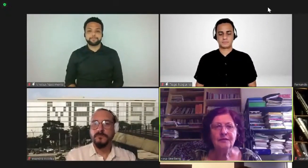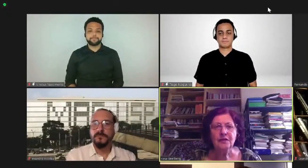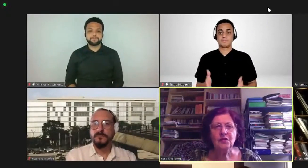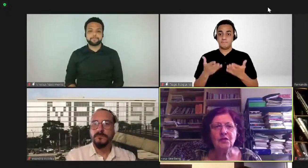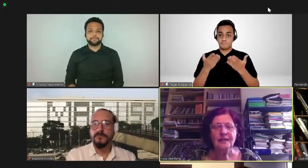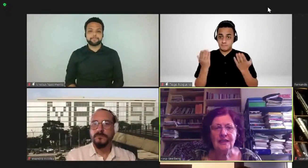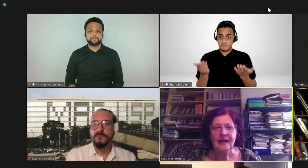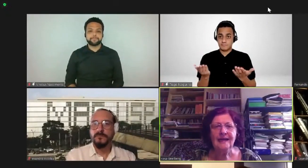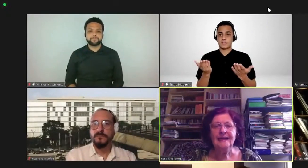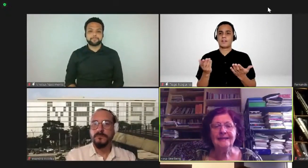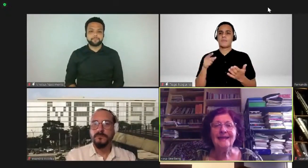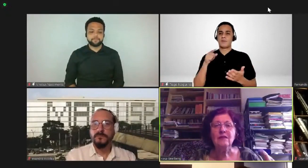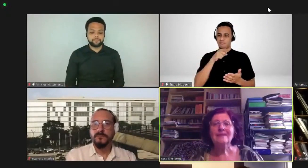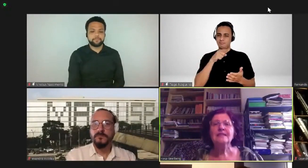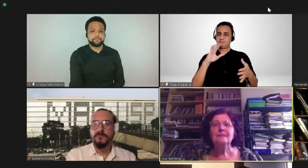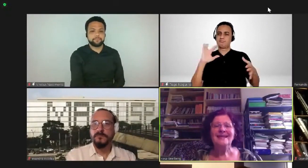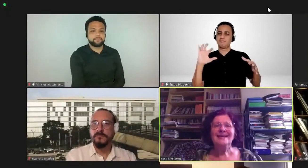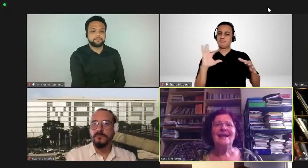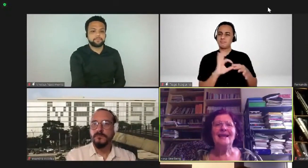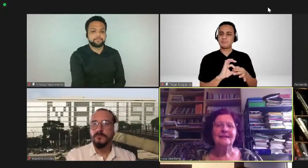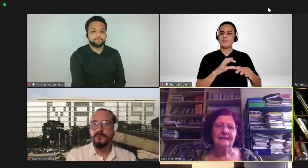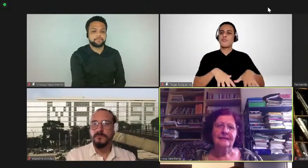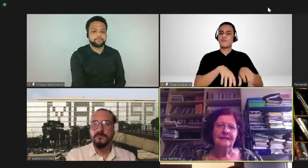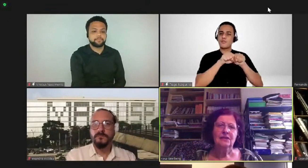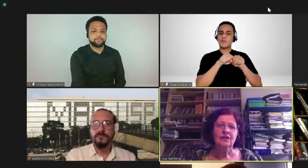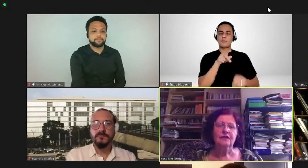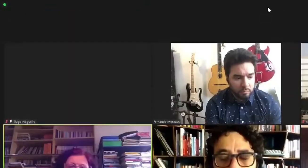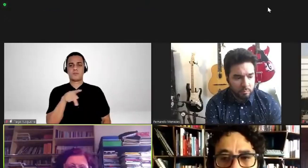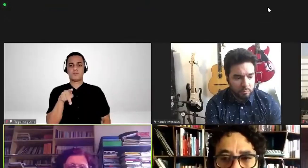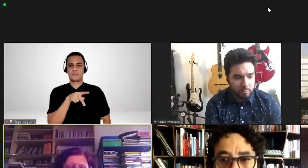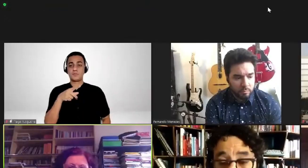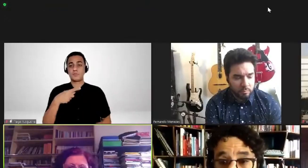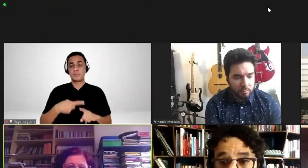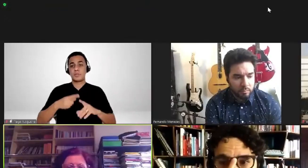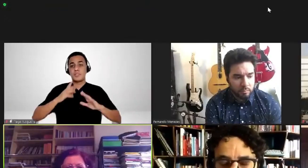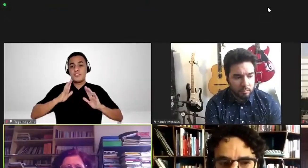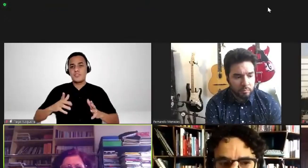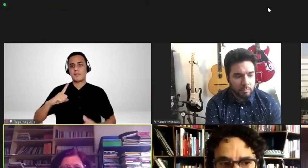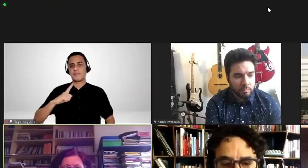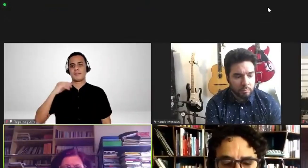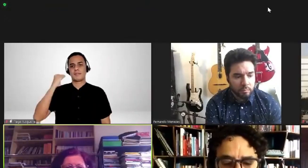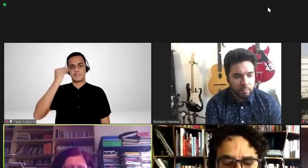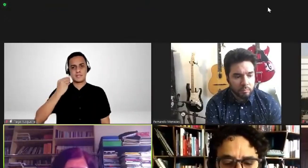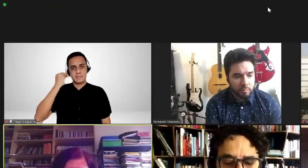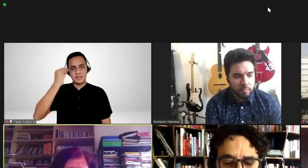o professor já, ele tem uma experiência, né, de formação, ele tem essa